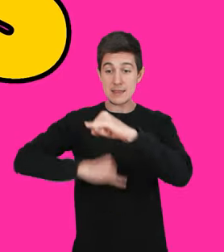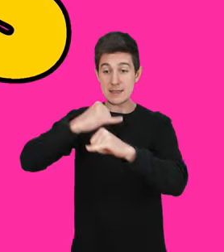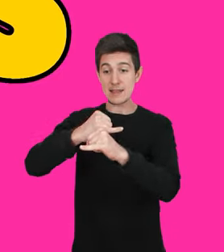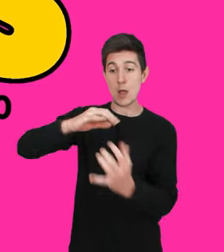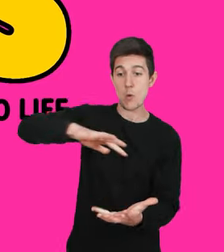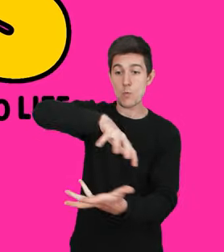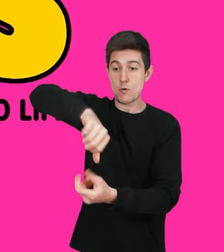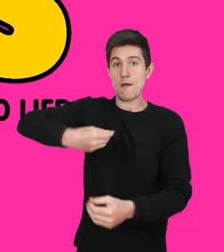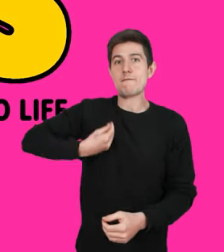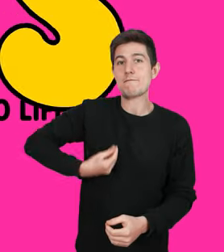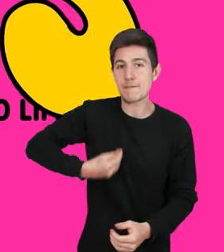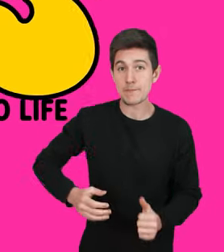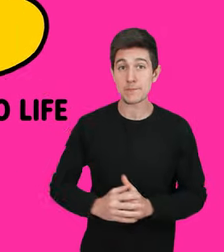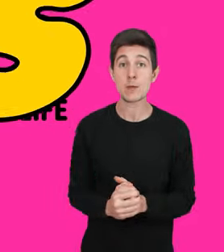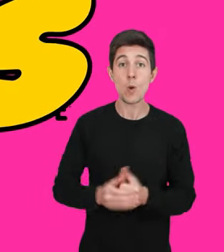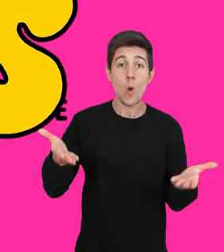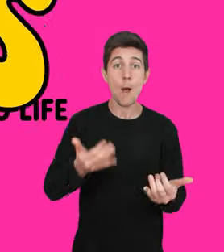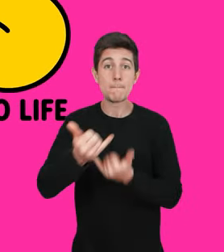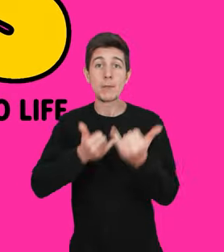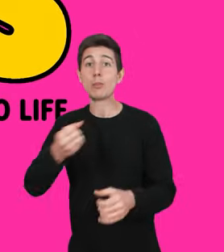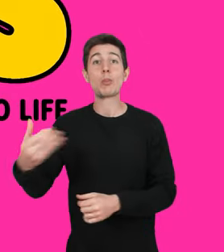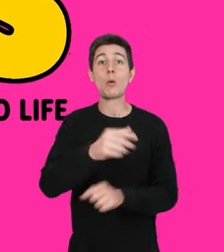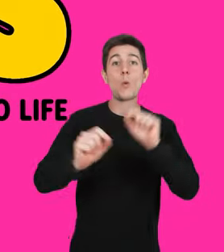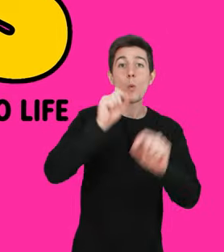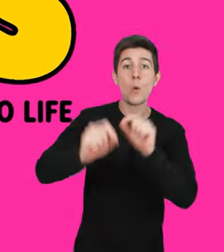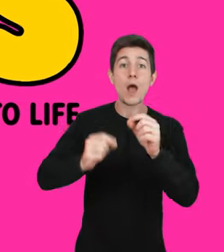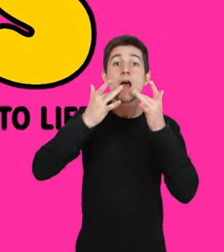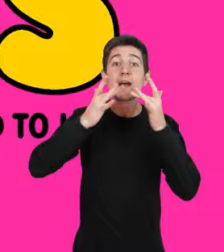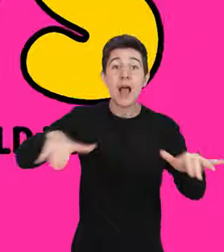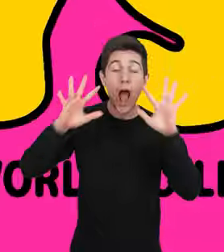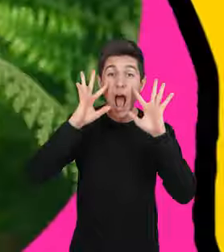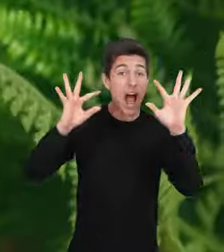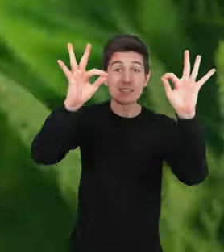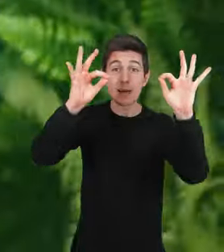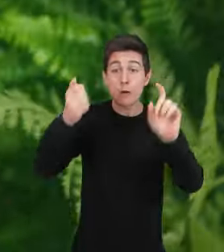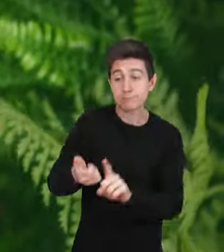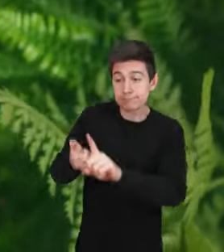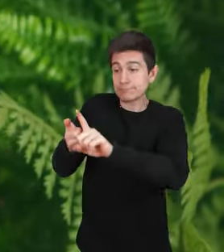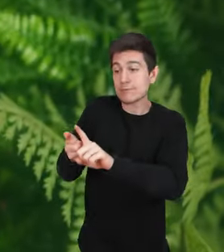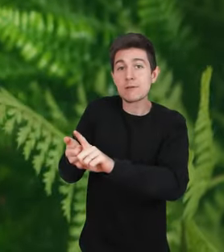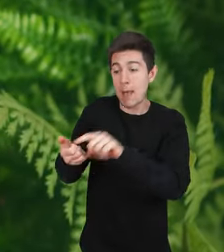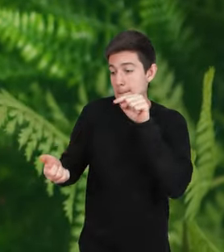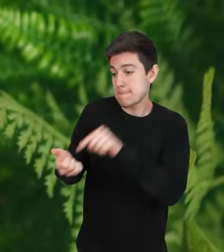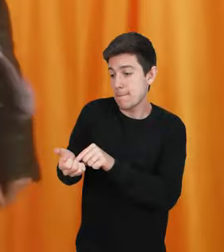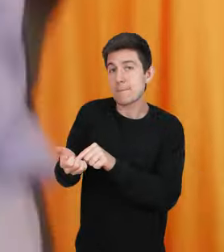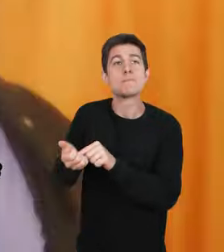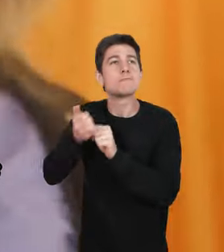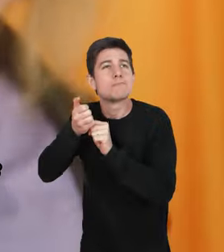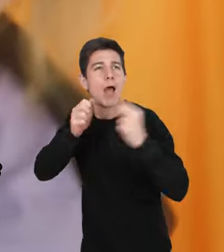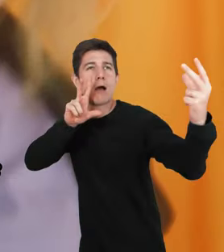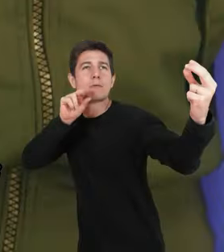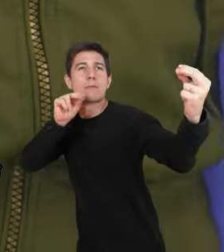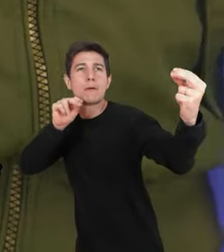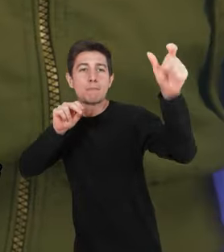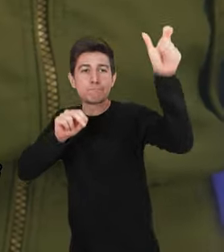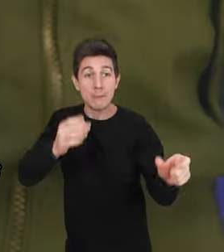dando vida ao mundo online. É a Twisted Toys. Atenção, crianças, o Stalk Talk chegou. Ele é o